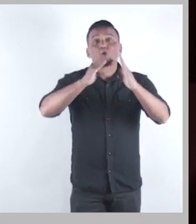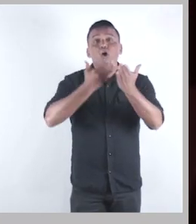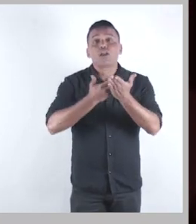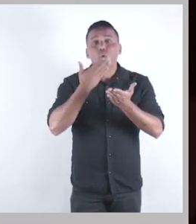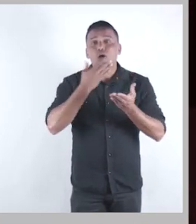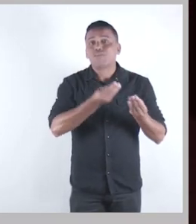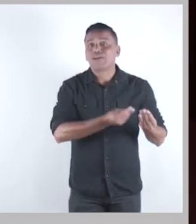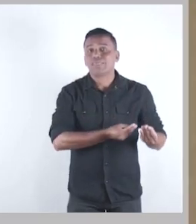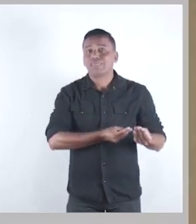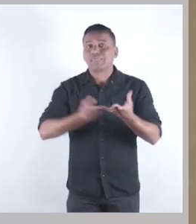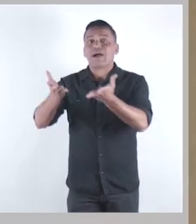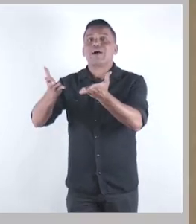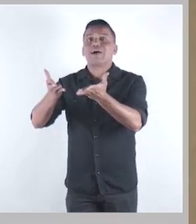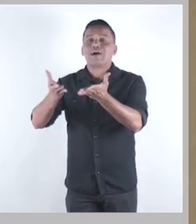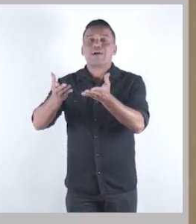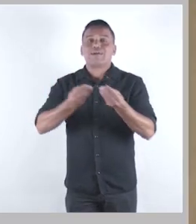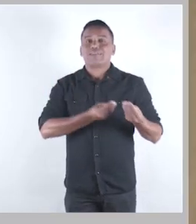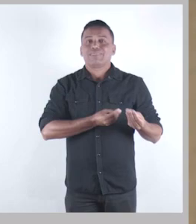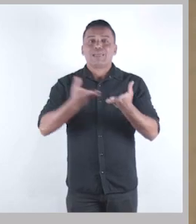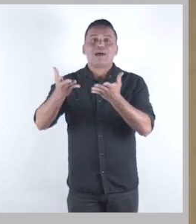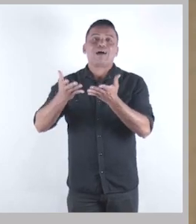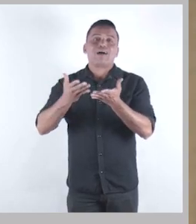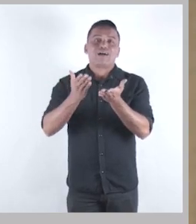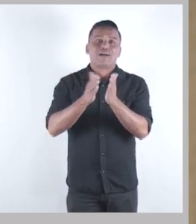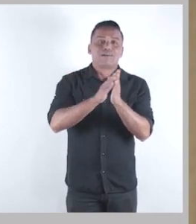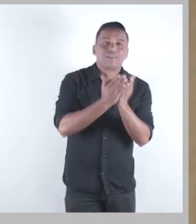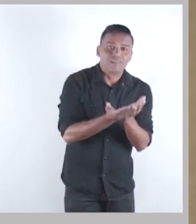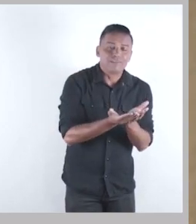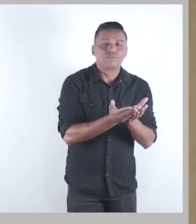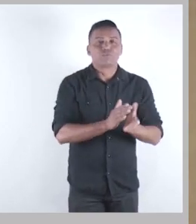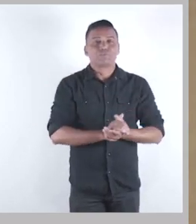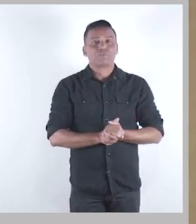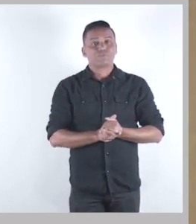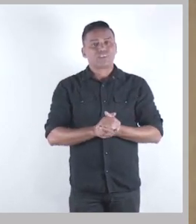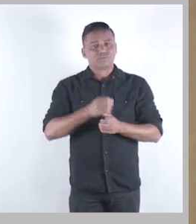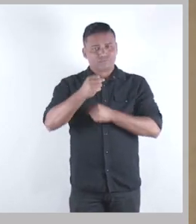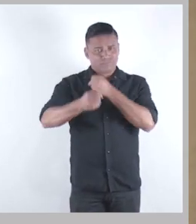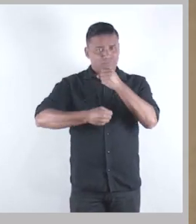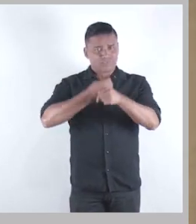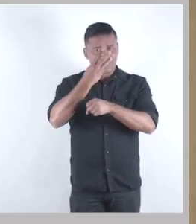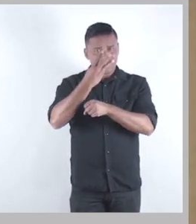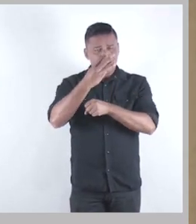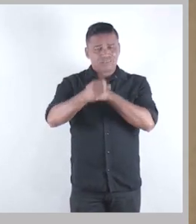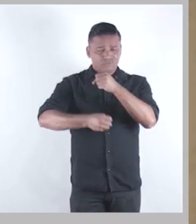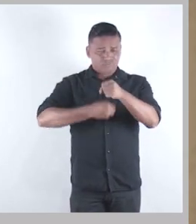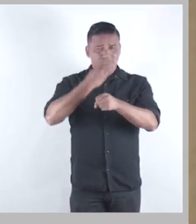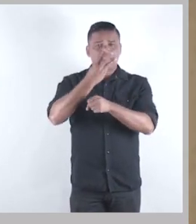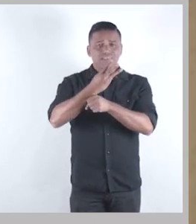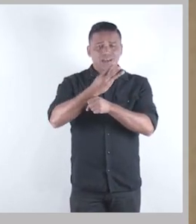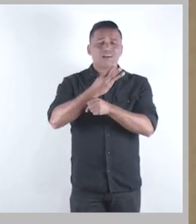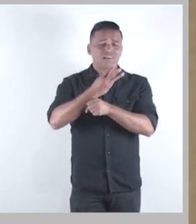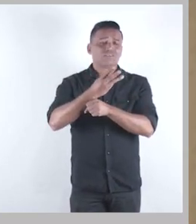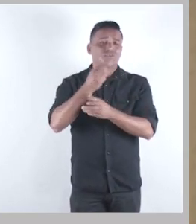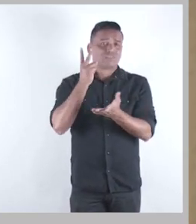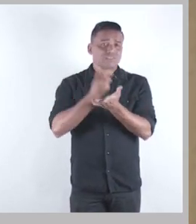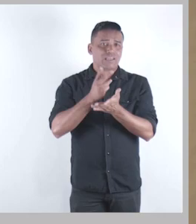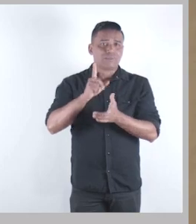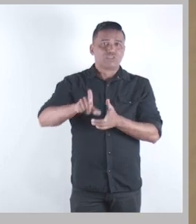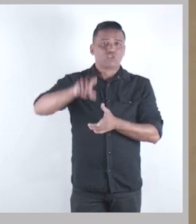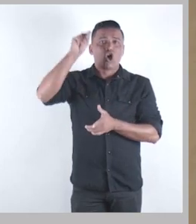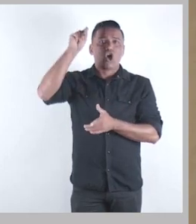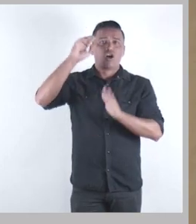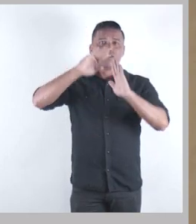ser apetrechada. E de há 3 anos para cá temos estado a fazer isso. Há sempre uma escola,